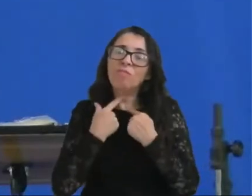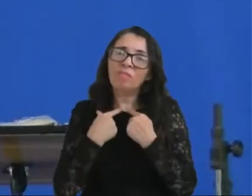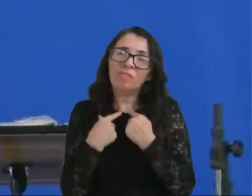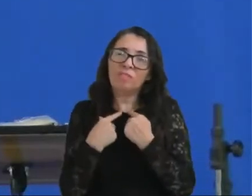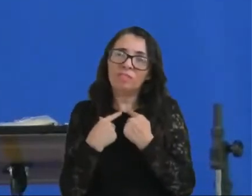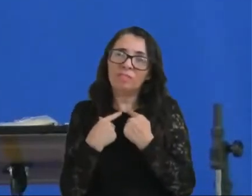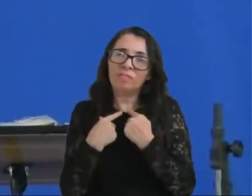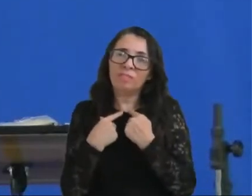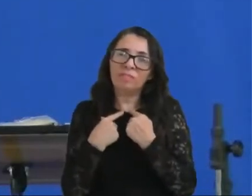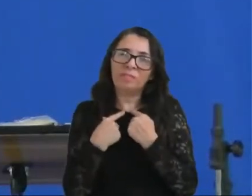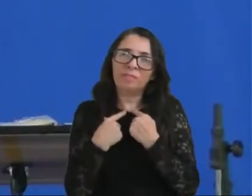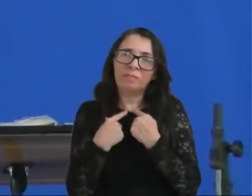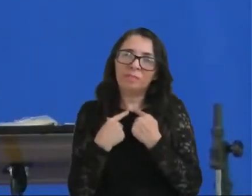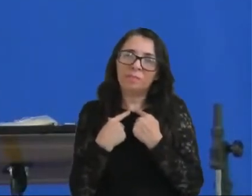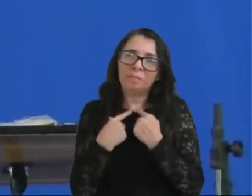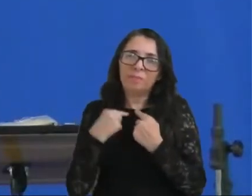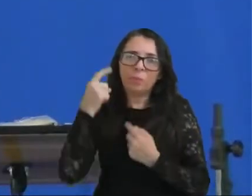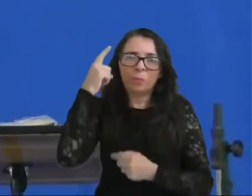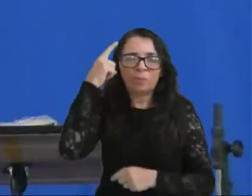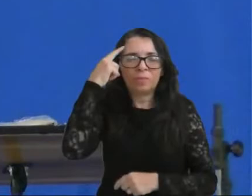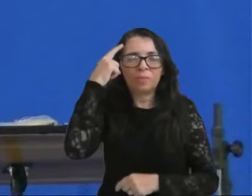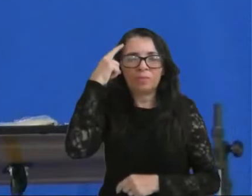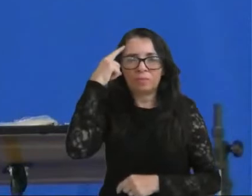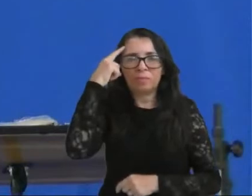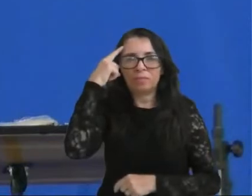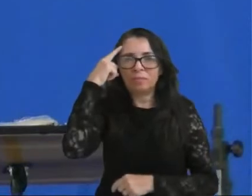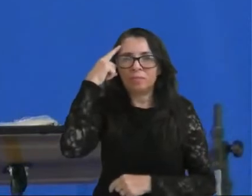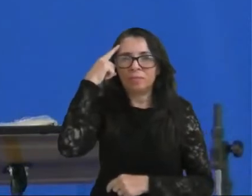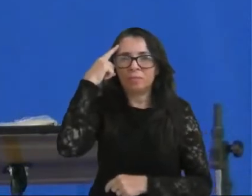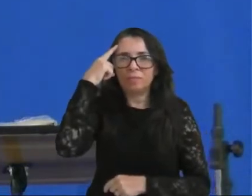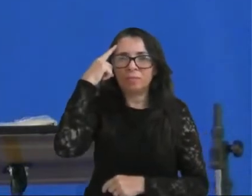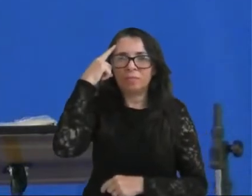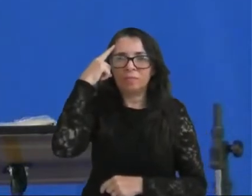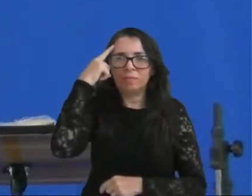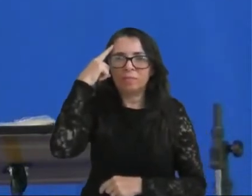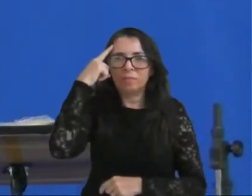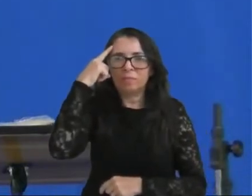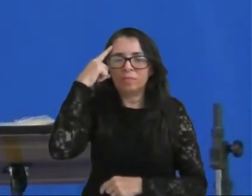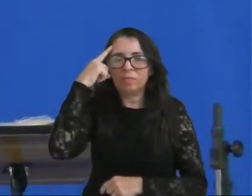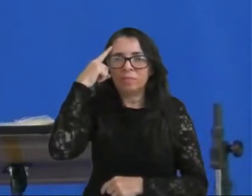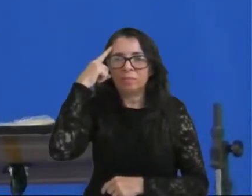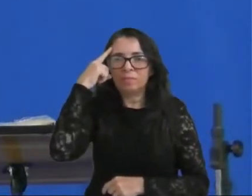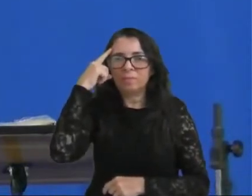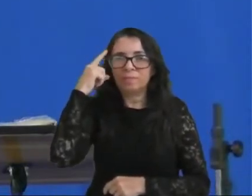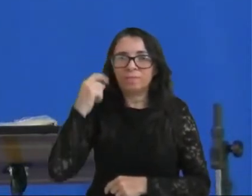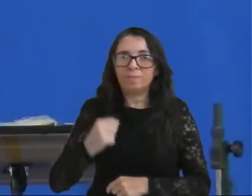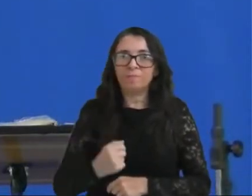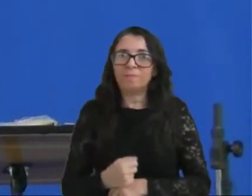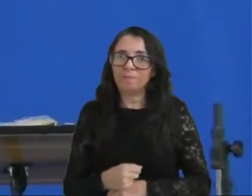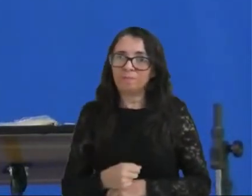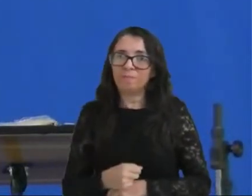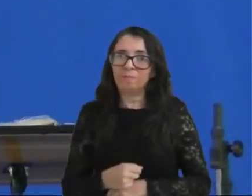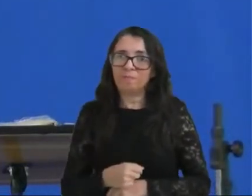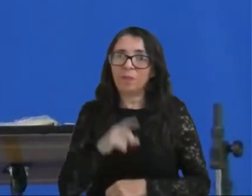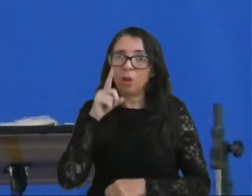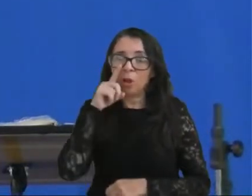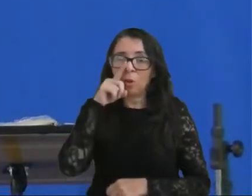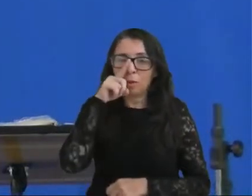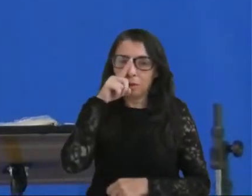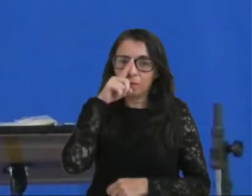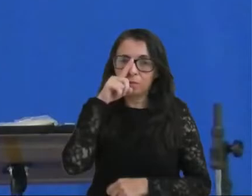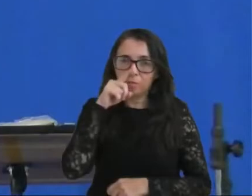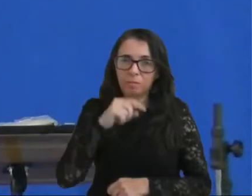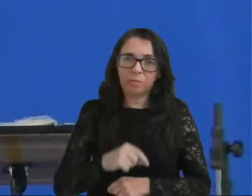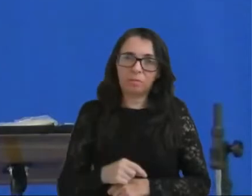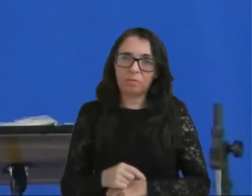existir. Hoje, só existe ruínas e lembrança. Uma igreja